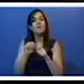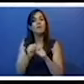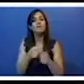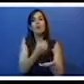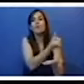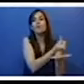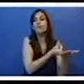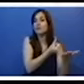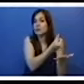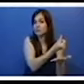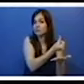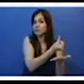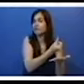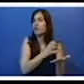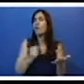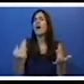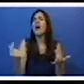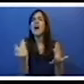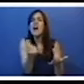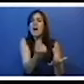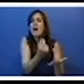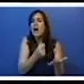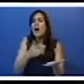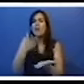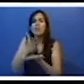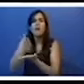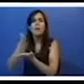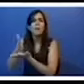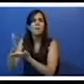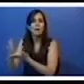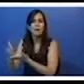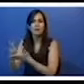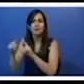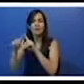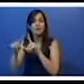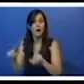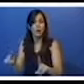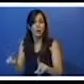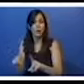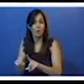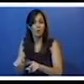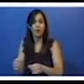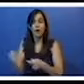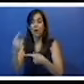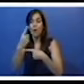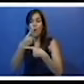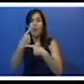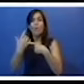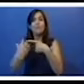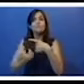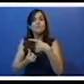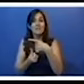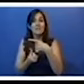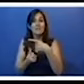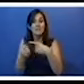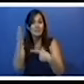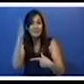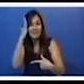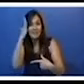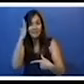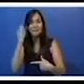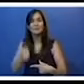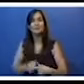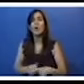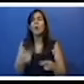hexágono então cada parte cada triângulo é um cesto Deu para entender